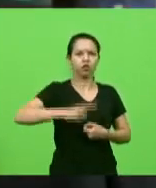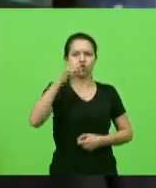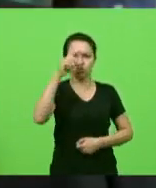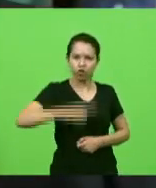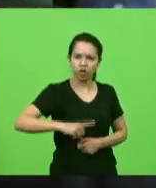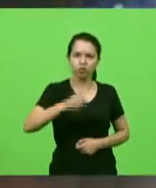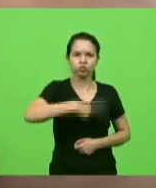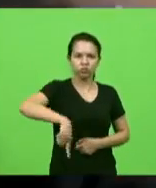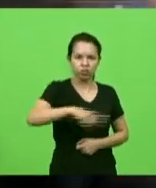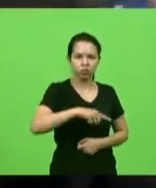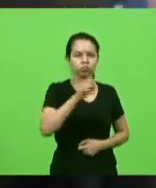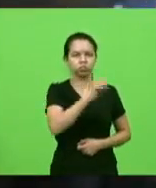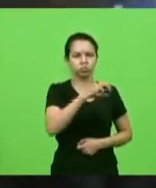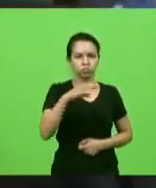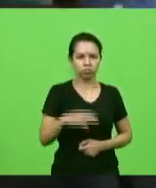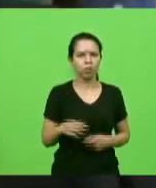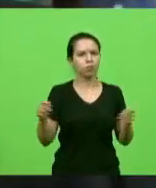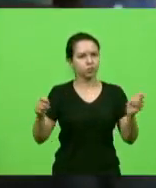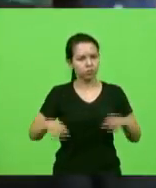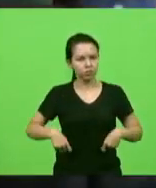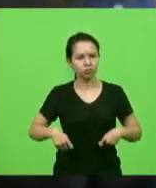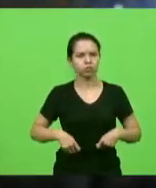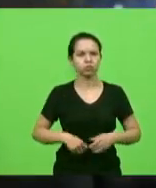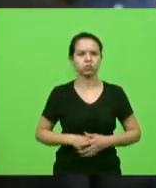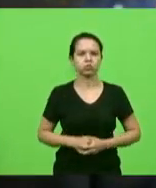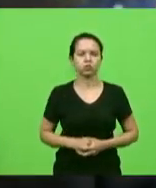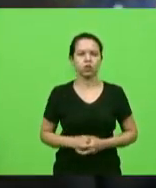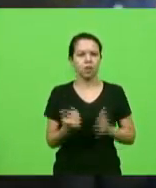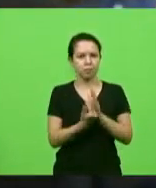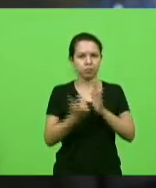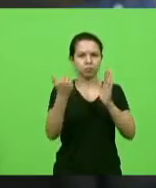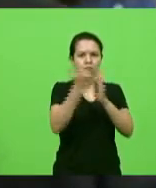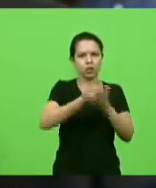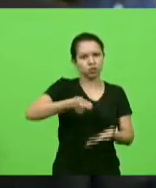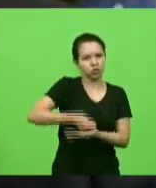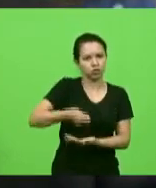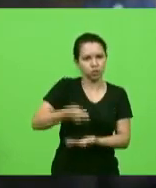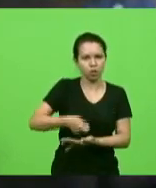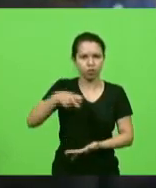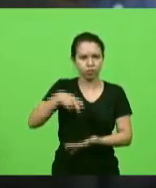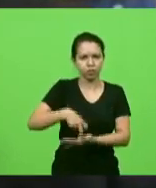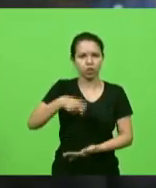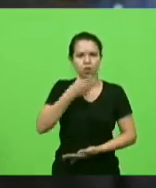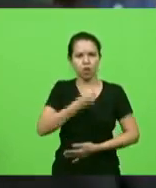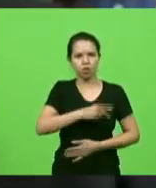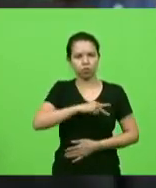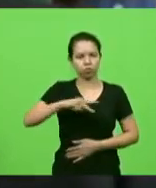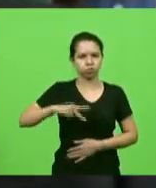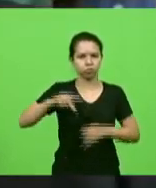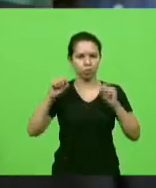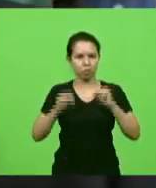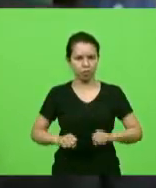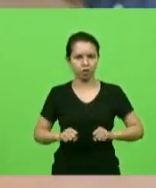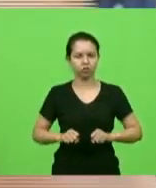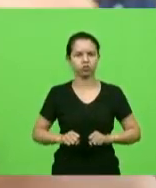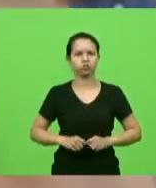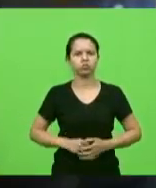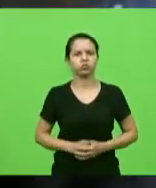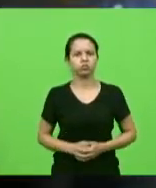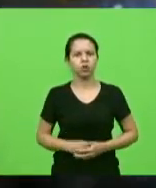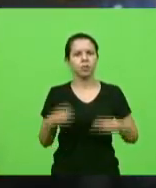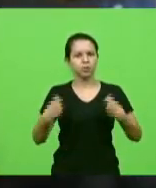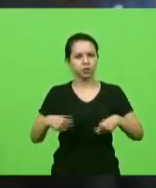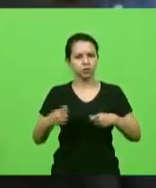todos Nossa carnes só a possibilidade se a condenava a mais rigorosa a pena que o homem como posso receber ou seja